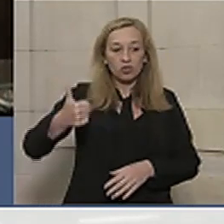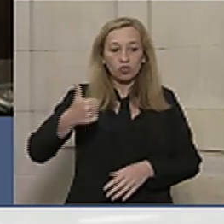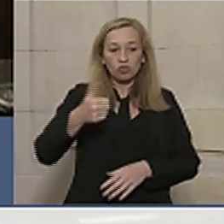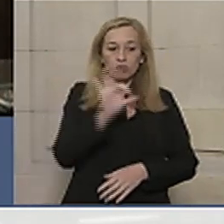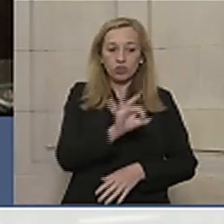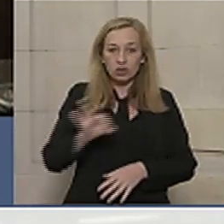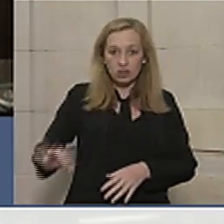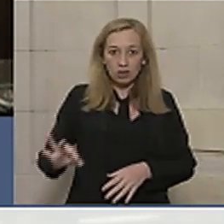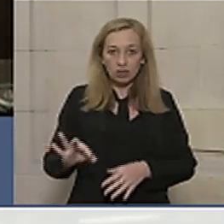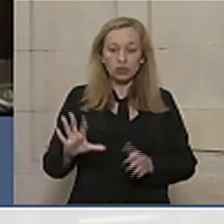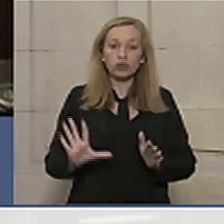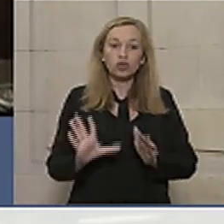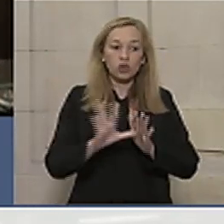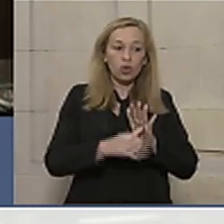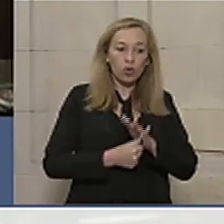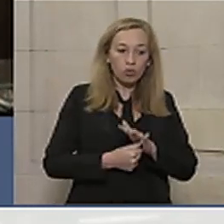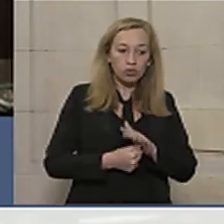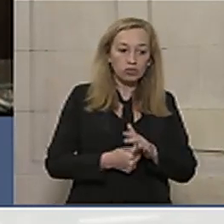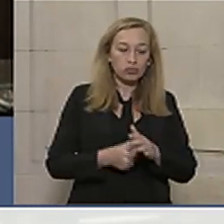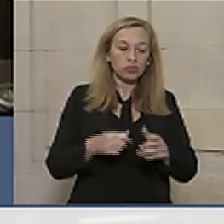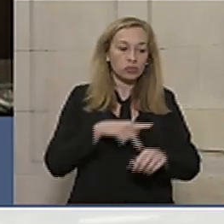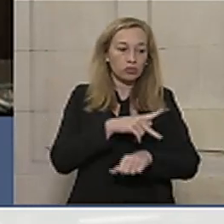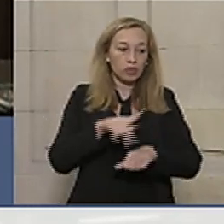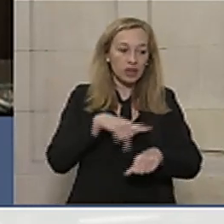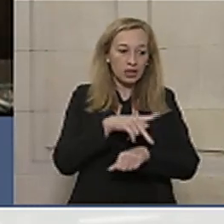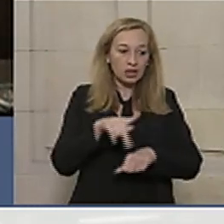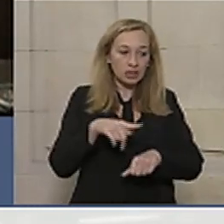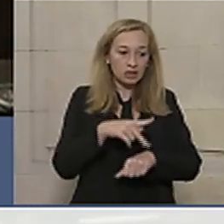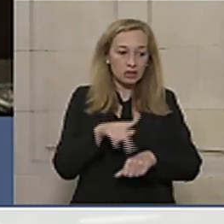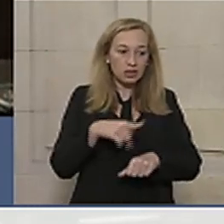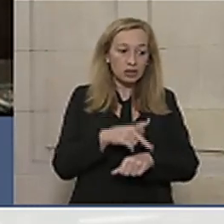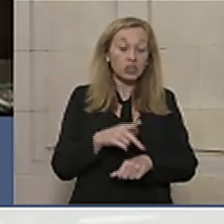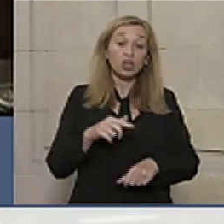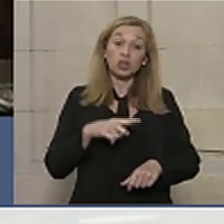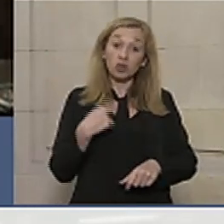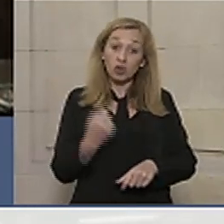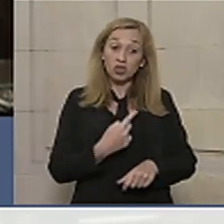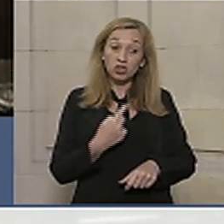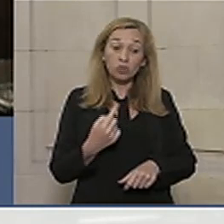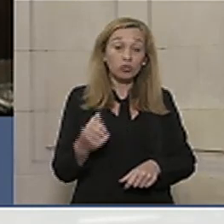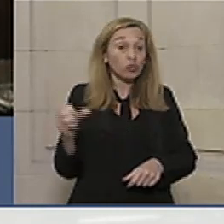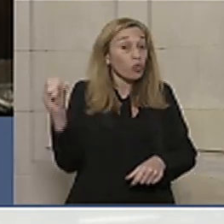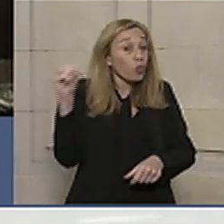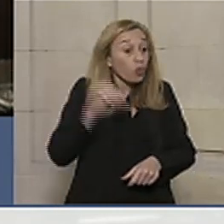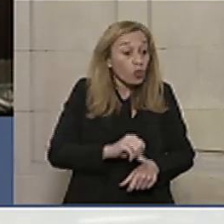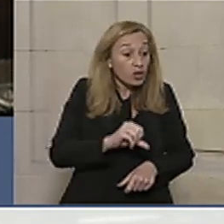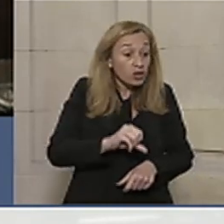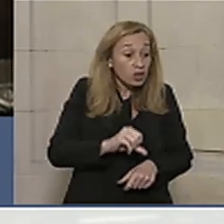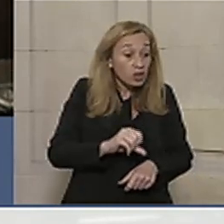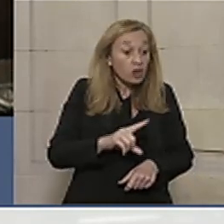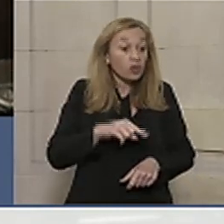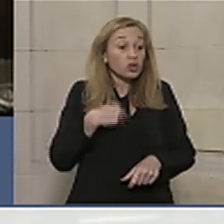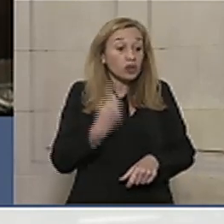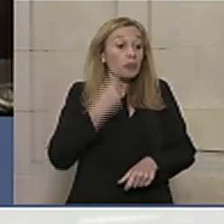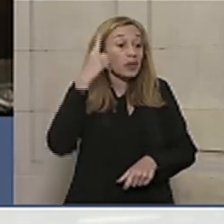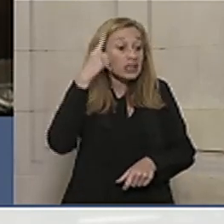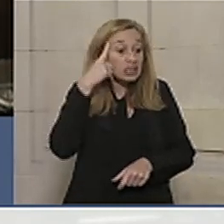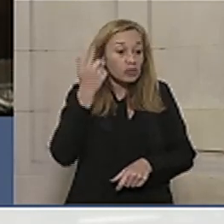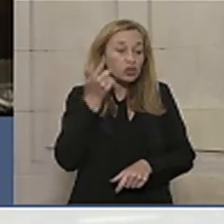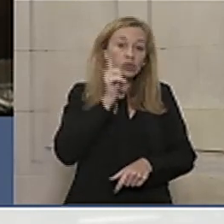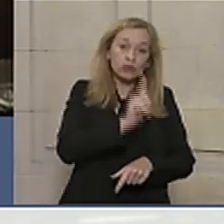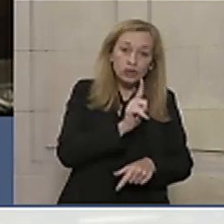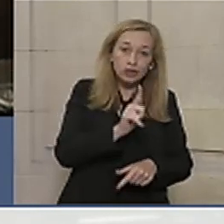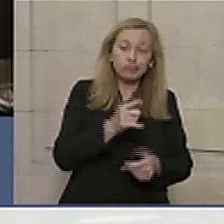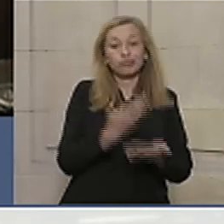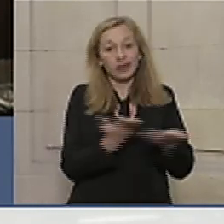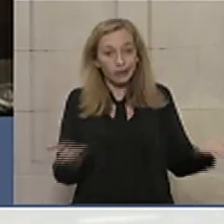país. Nós estamos tão mal que até quando nós ganhamos, nós perdemos. E esse é um desafio a ser encarado pelo setor de